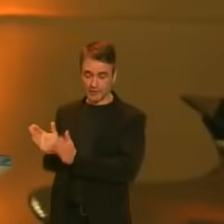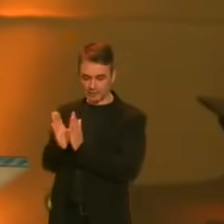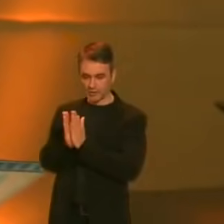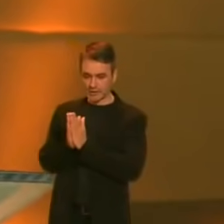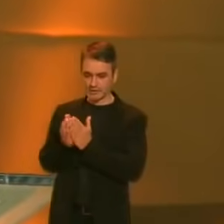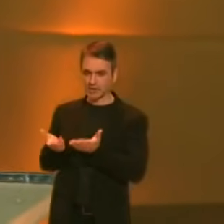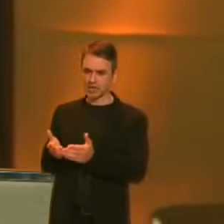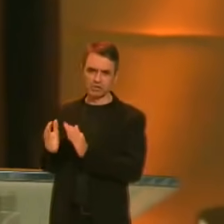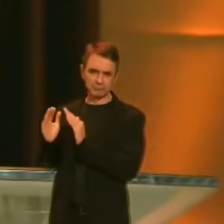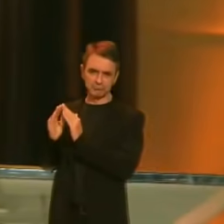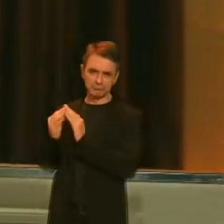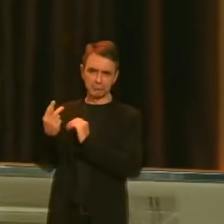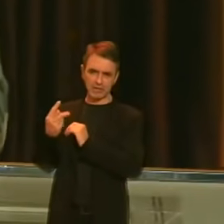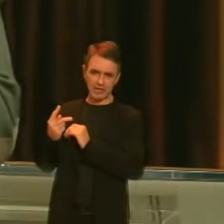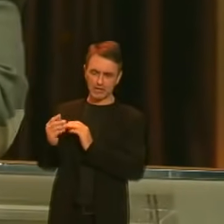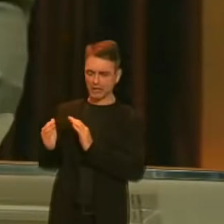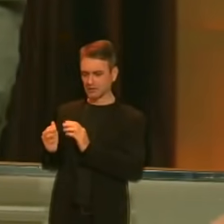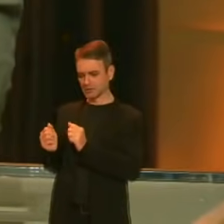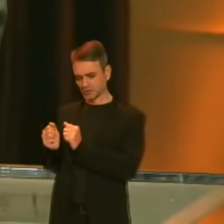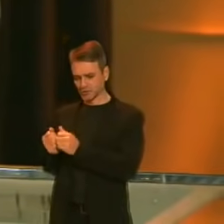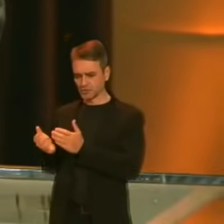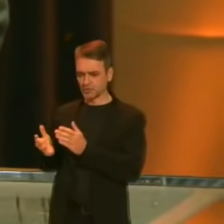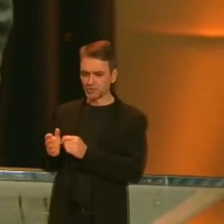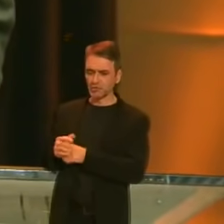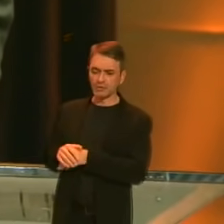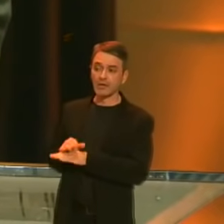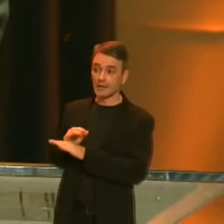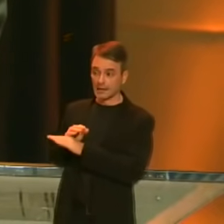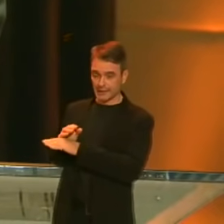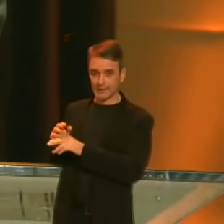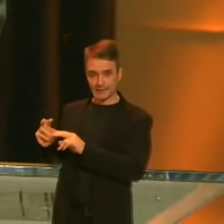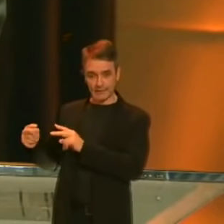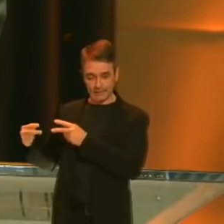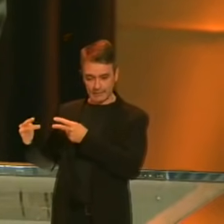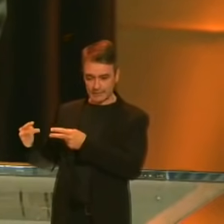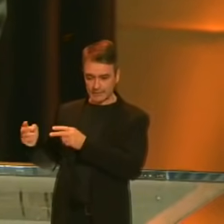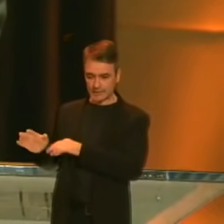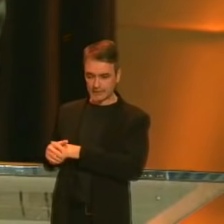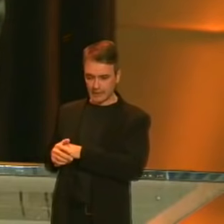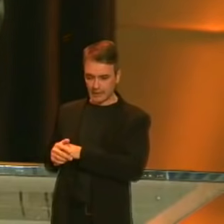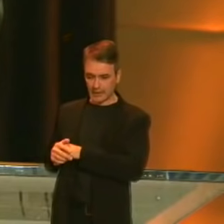conosco, ou está na sua casa, preenche lá, ó, entra lá no seu telefone,